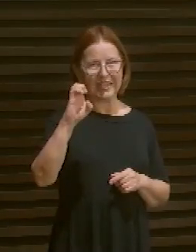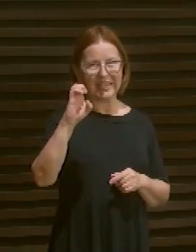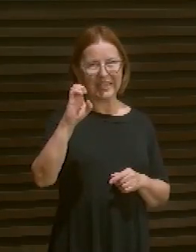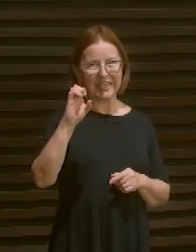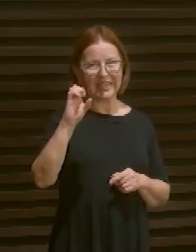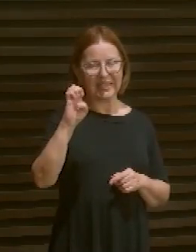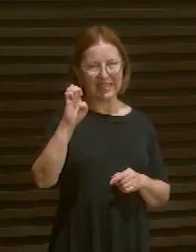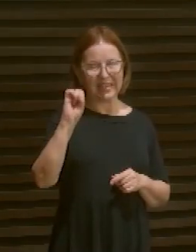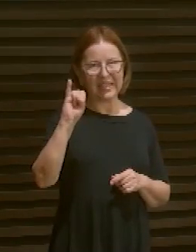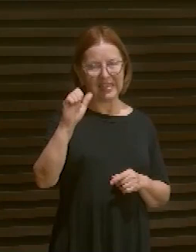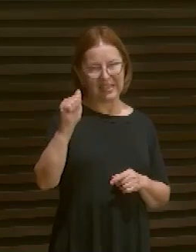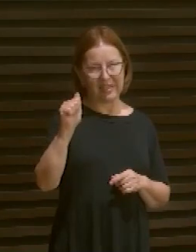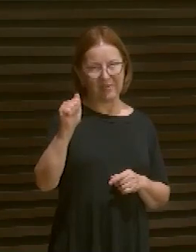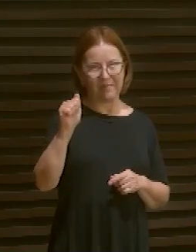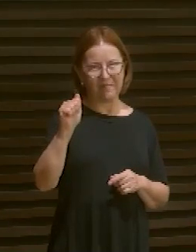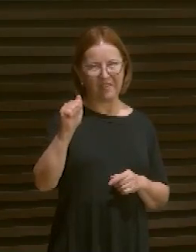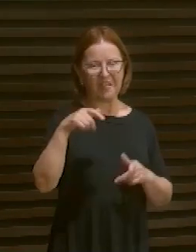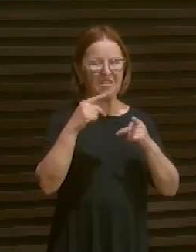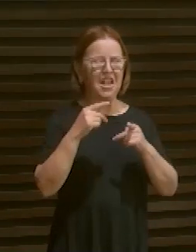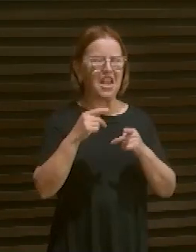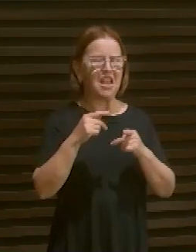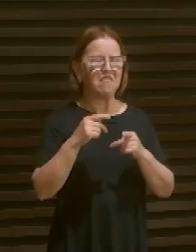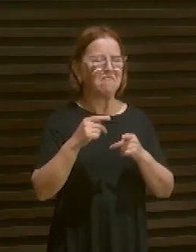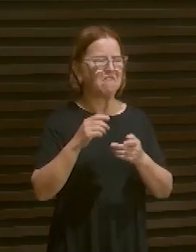E Jesus está do lado de fora.